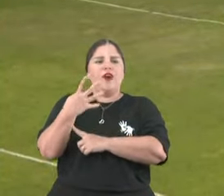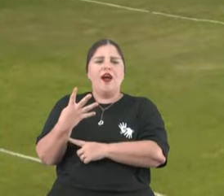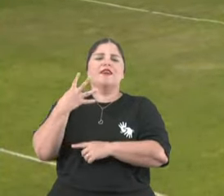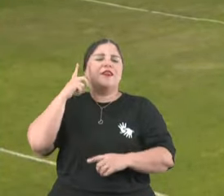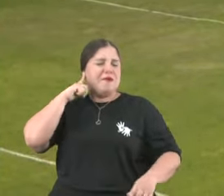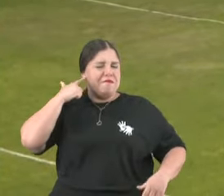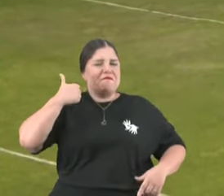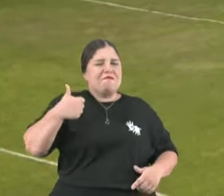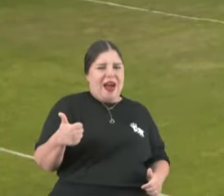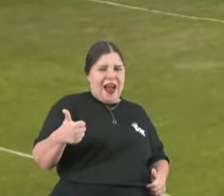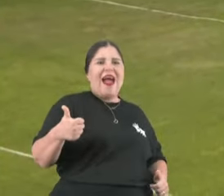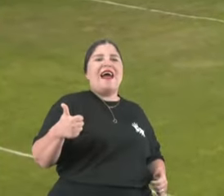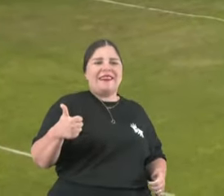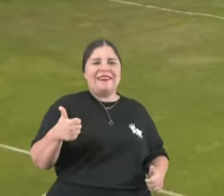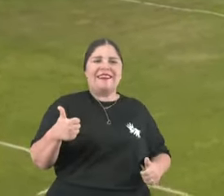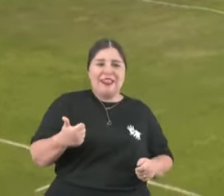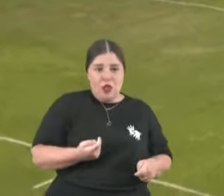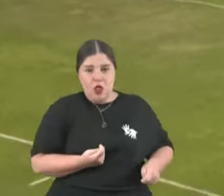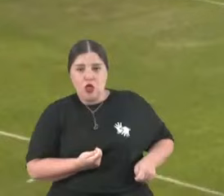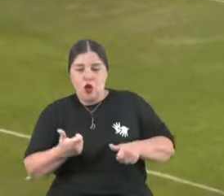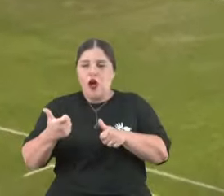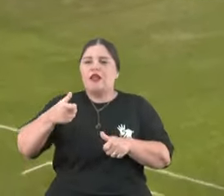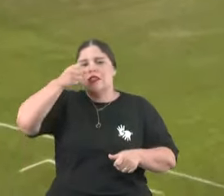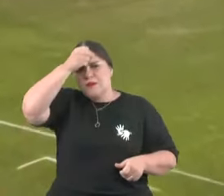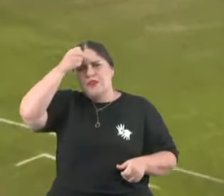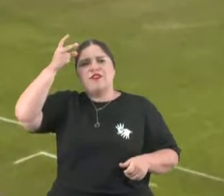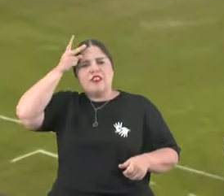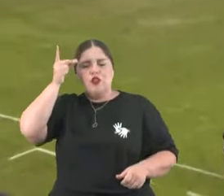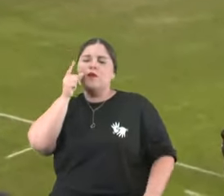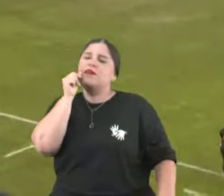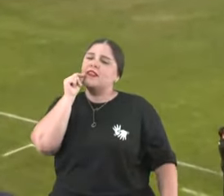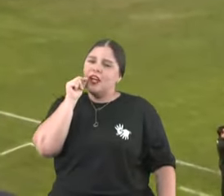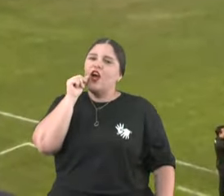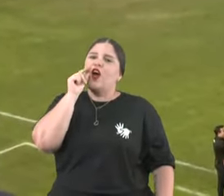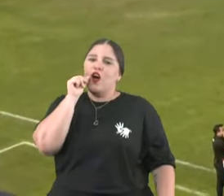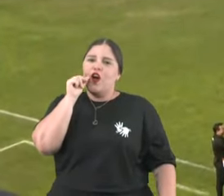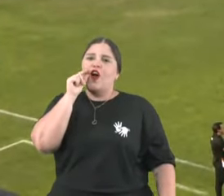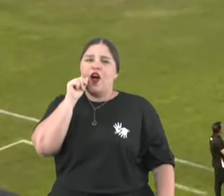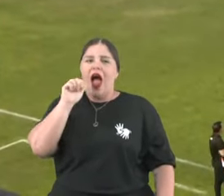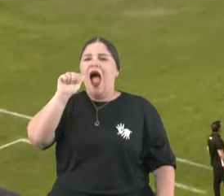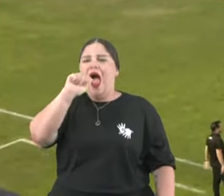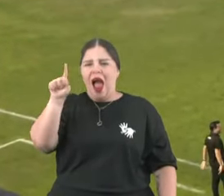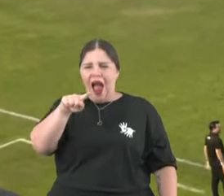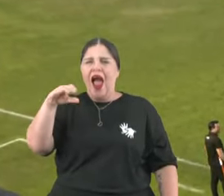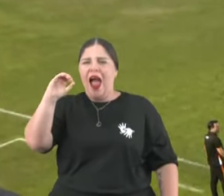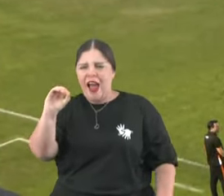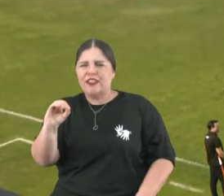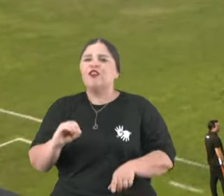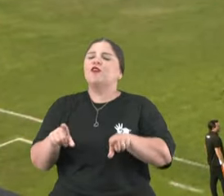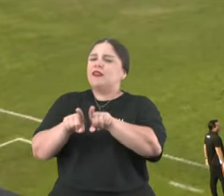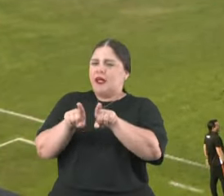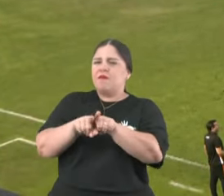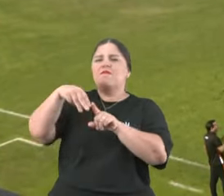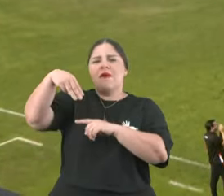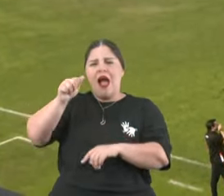oferecimento. Prefeitura de Maceió. Azul Benefícios, Maratá,